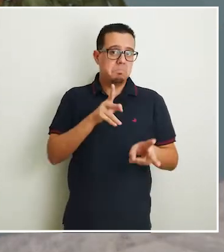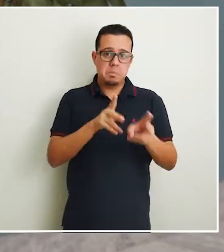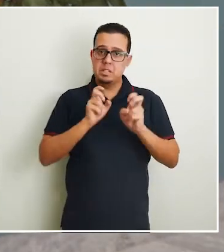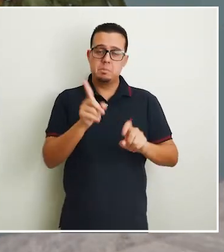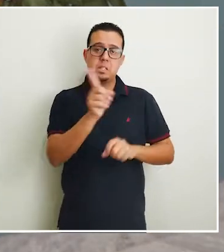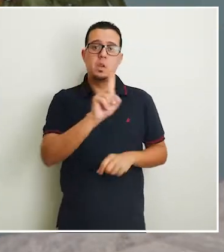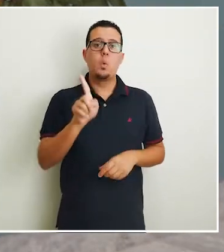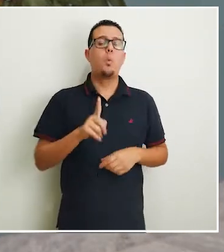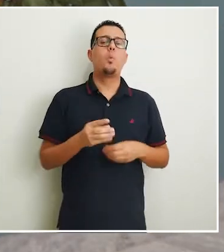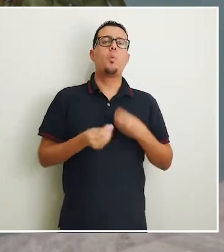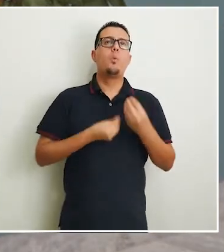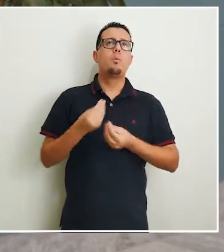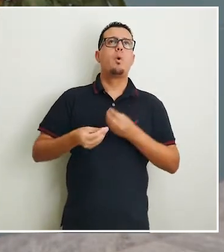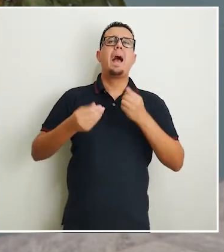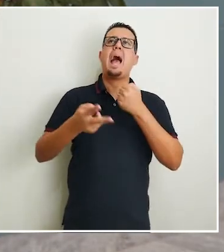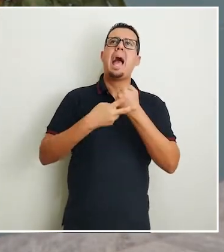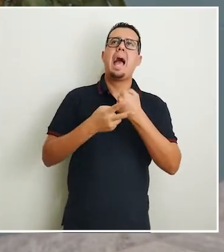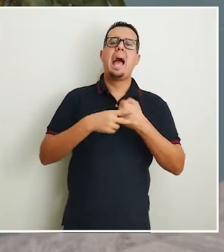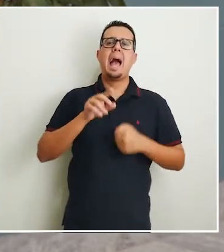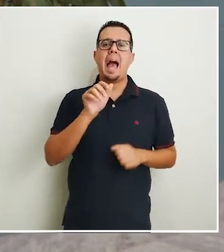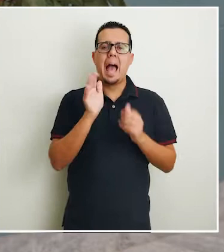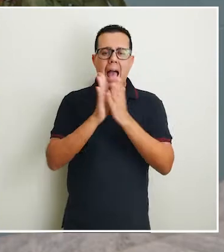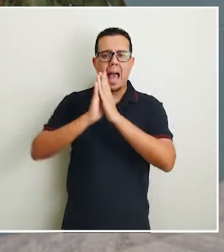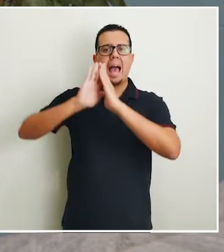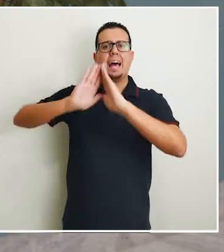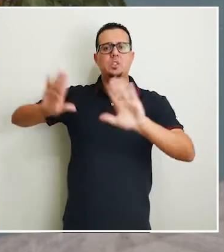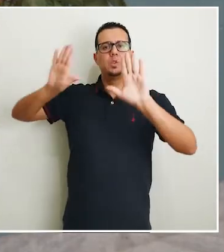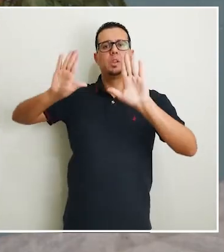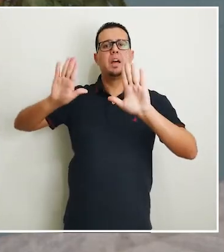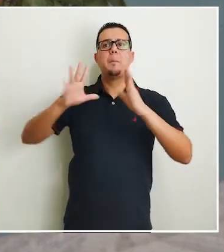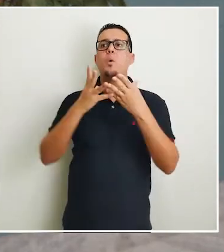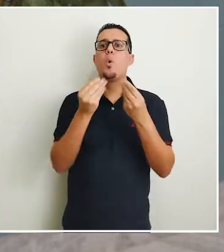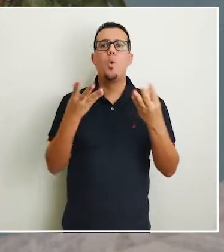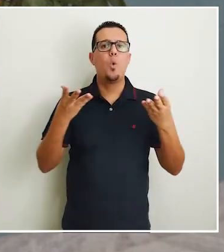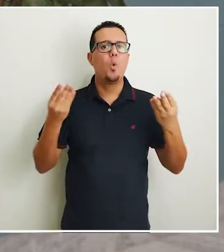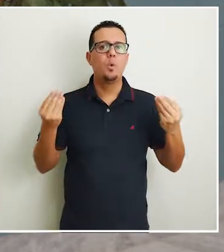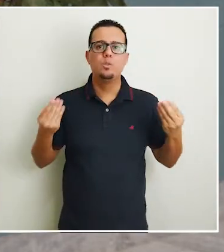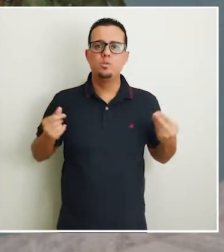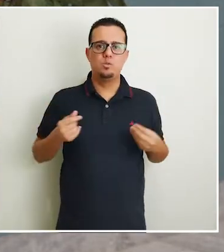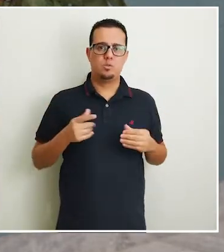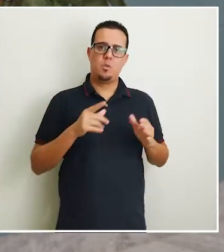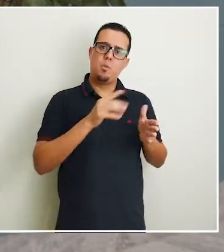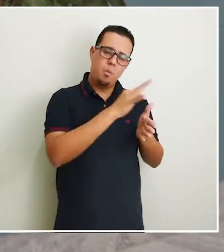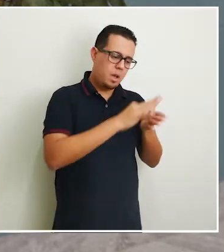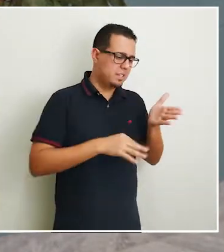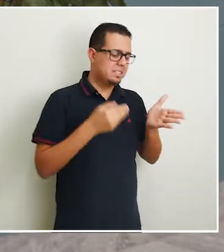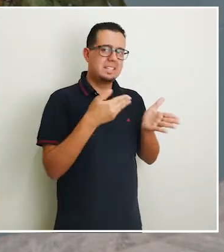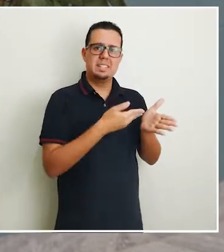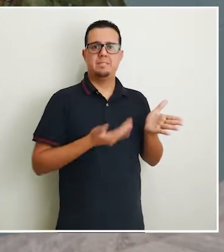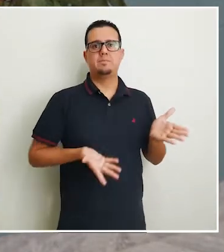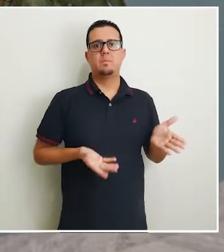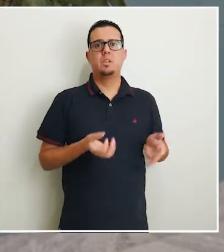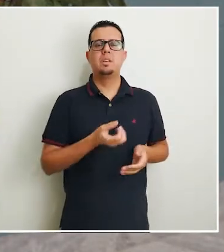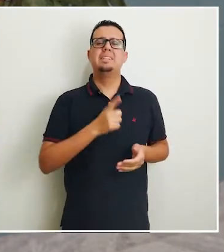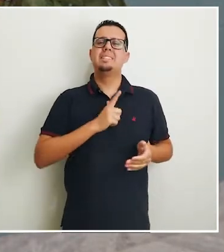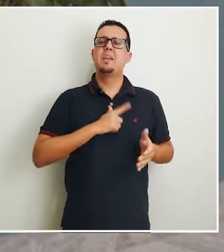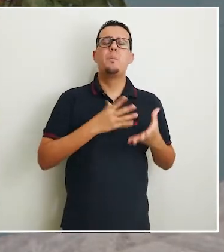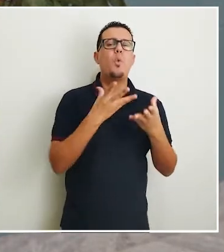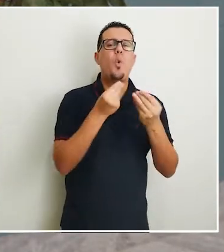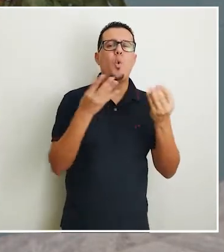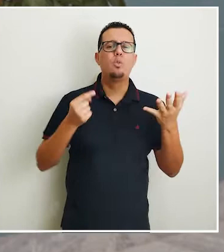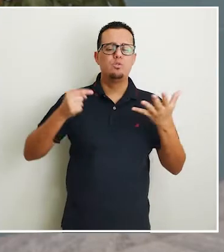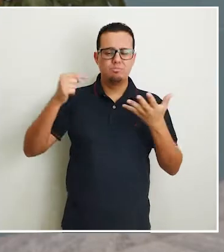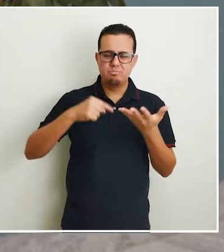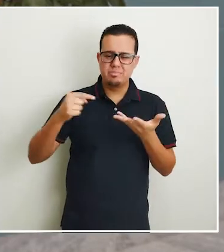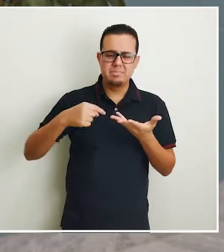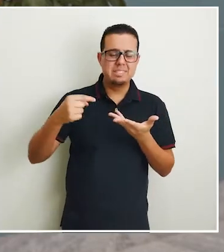o quanto que o verbo adorar aparece aqui nesses versos. Para ser mais preciso, ele apareceu aqui no presente do indicativo,